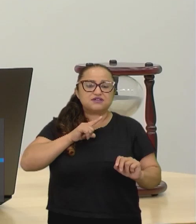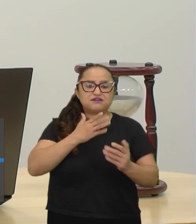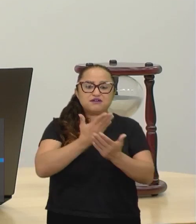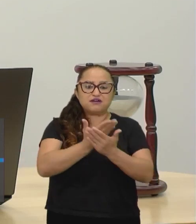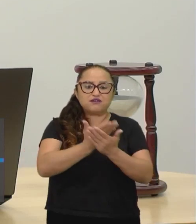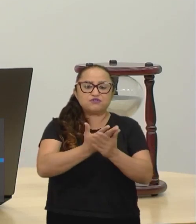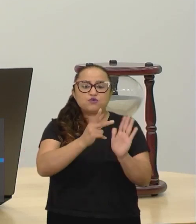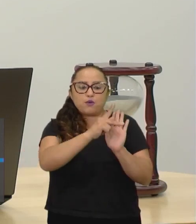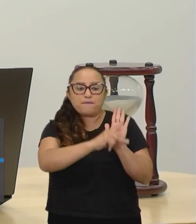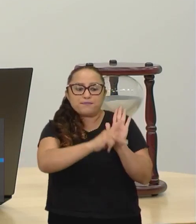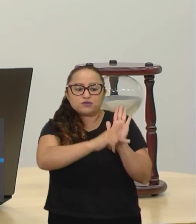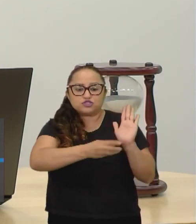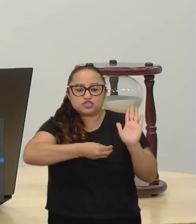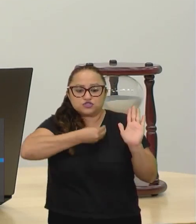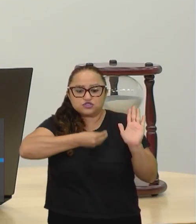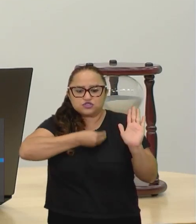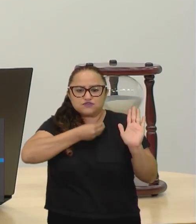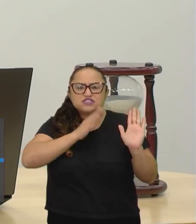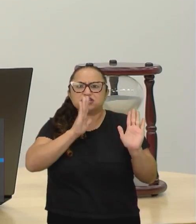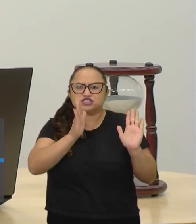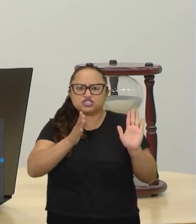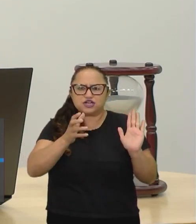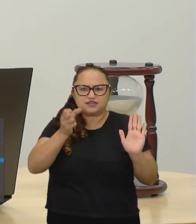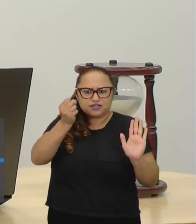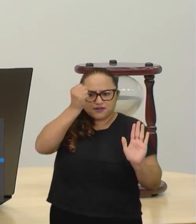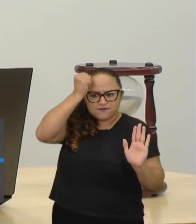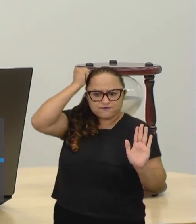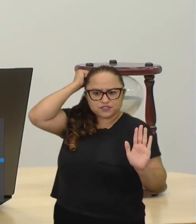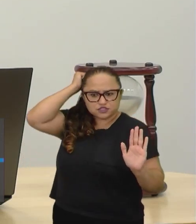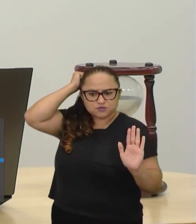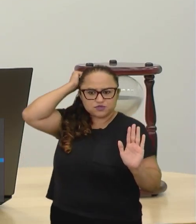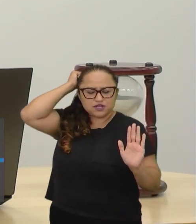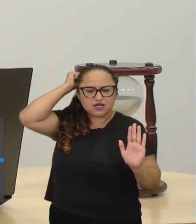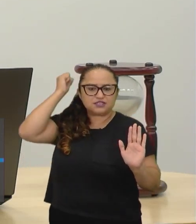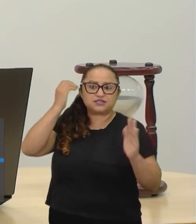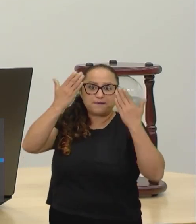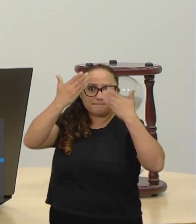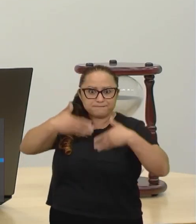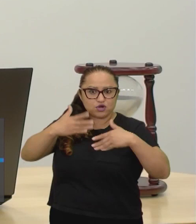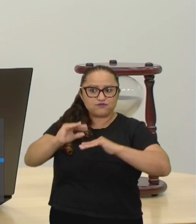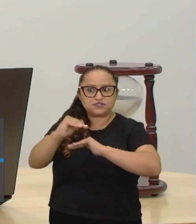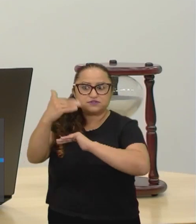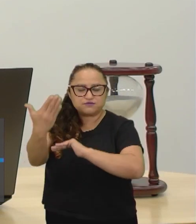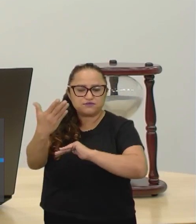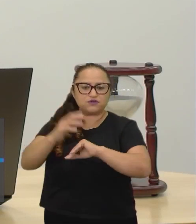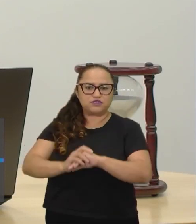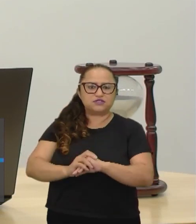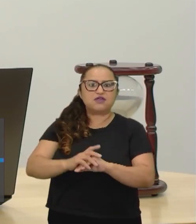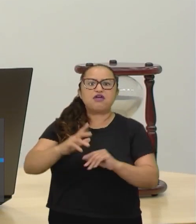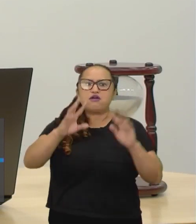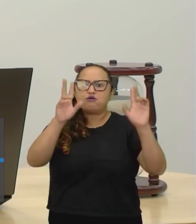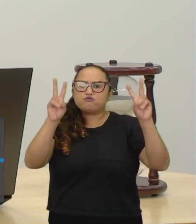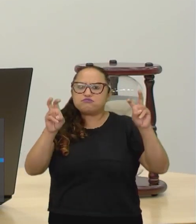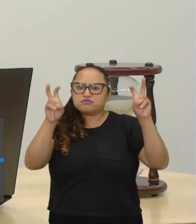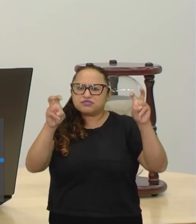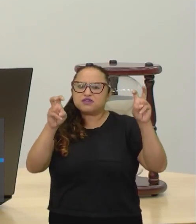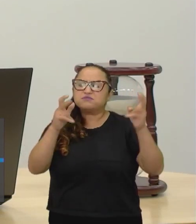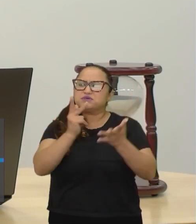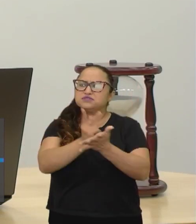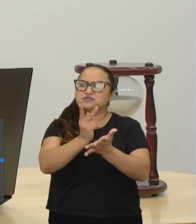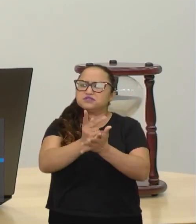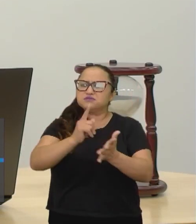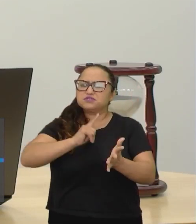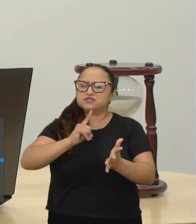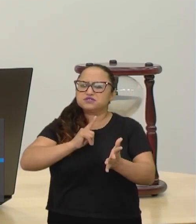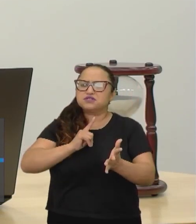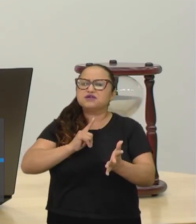aí um projeto de vida ligado a vestibulares, a concursos. É um tema bastante recorrente, além de ser um tema que até hoje nós